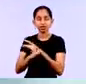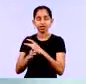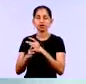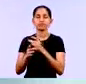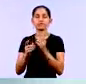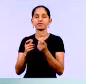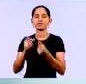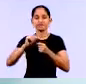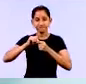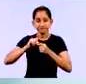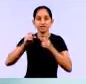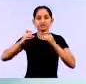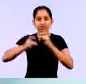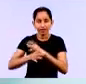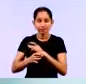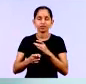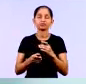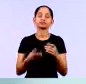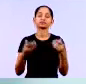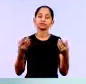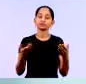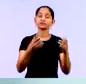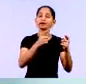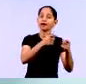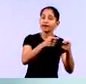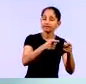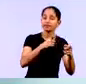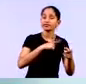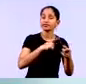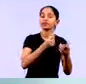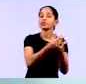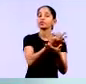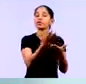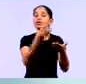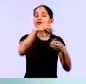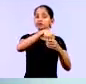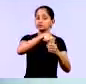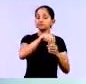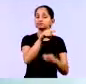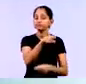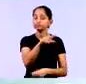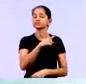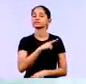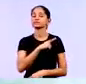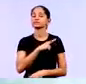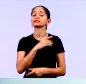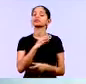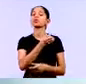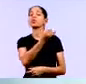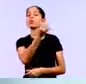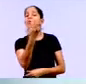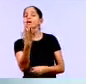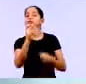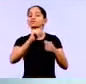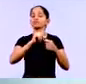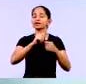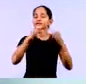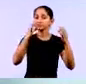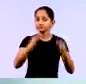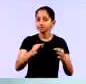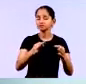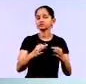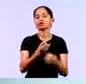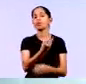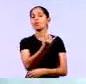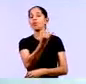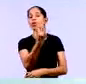nós fizemos o levantamento lá no orçamento de produção. Então, aquela quantidade que nós fizemos o levantamento,